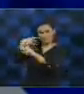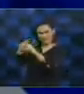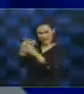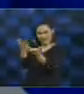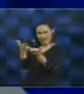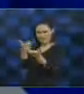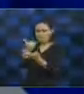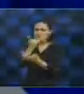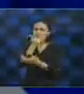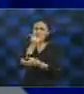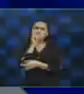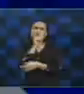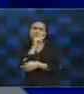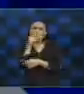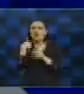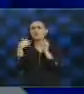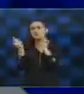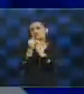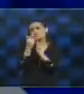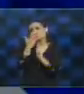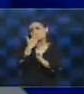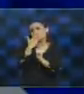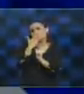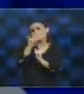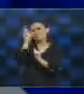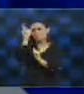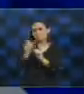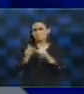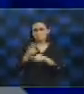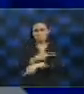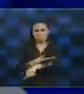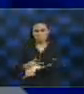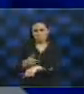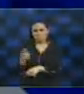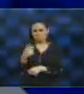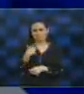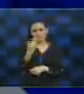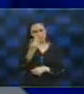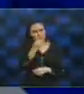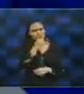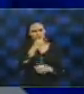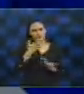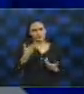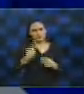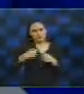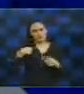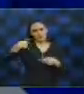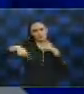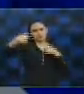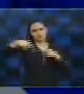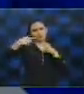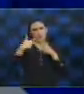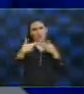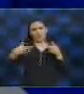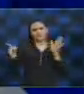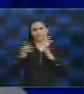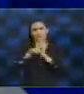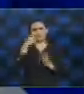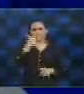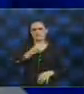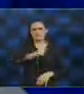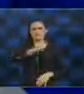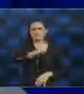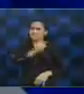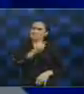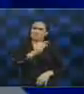desculpa em casa que estava comigo e se portava desse jeito. Eu fico muito triste com isso, porque eu não vim aqui para debater questões pessoais. Vim aqui